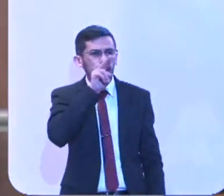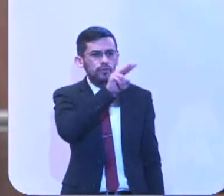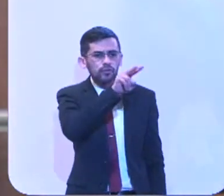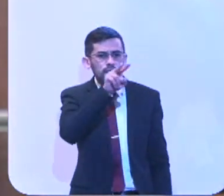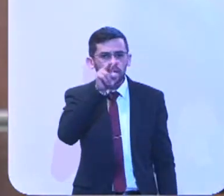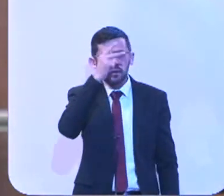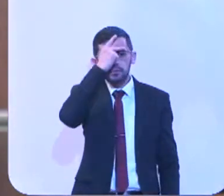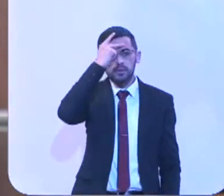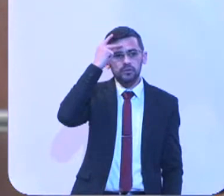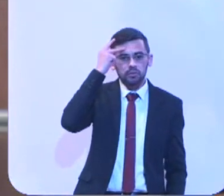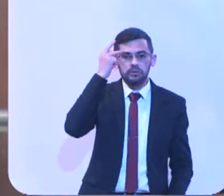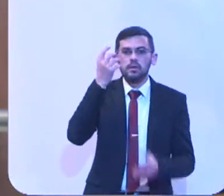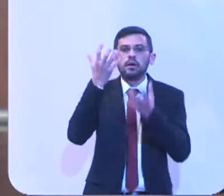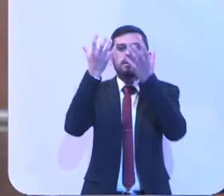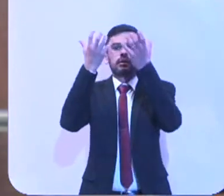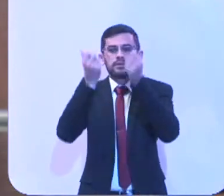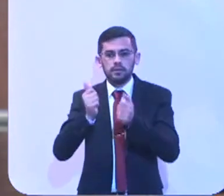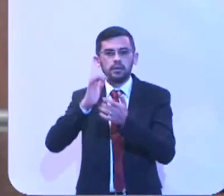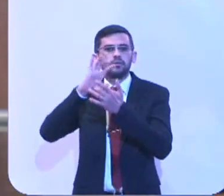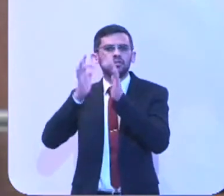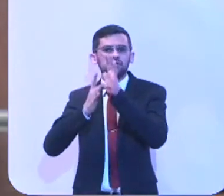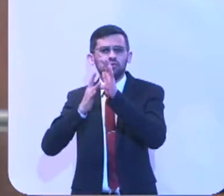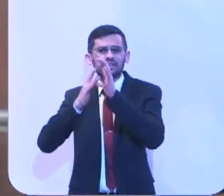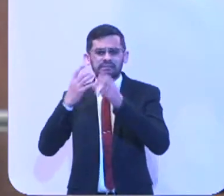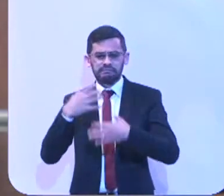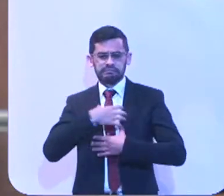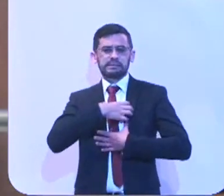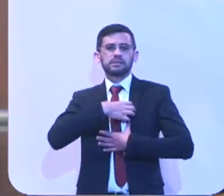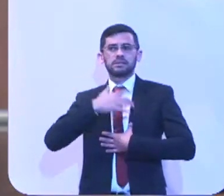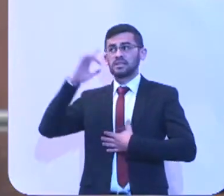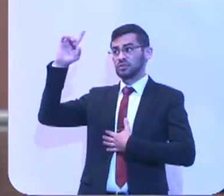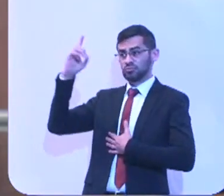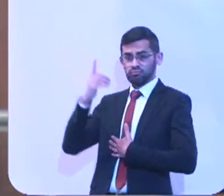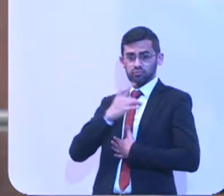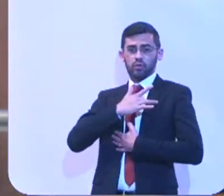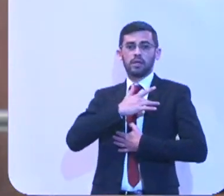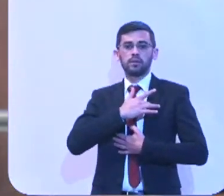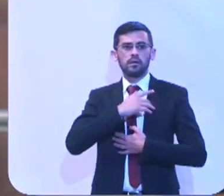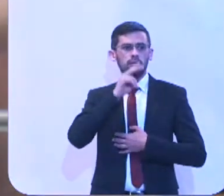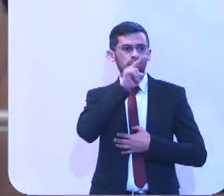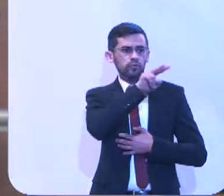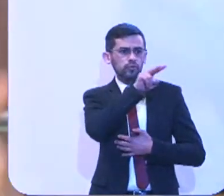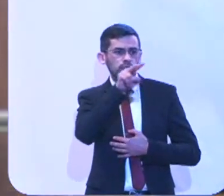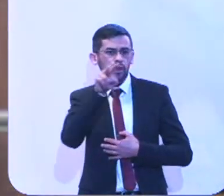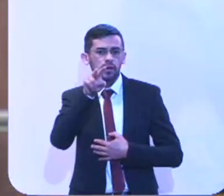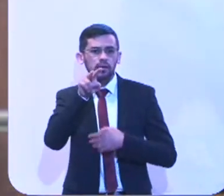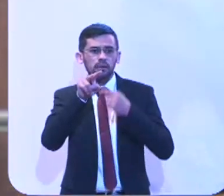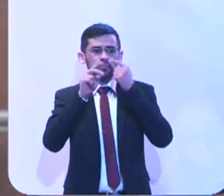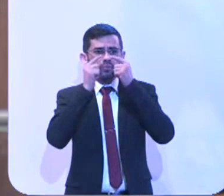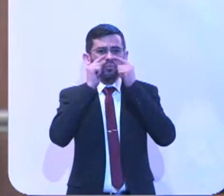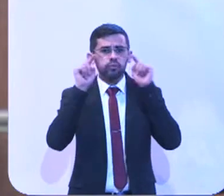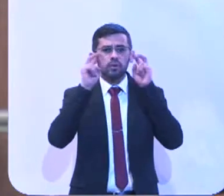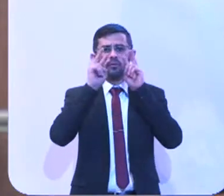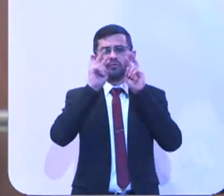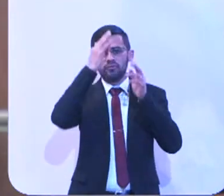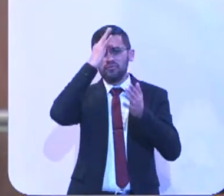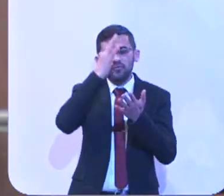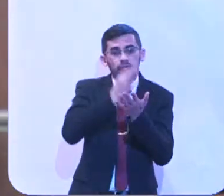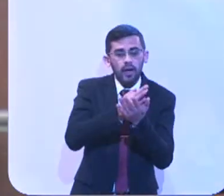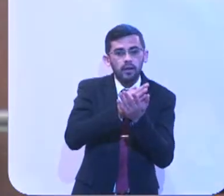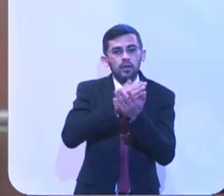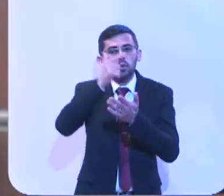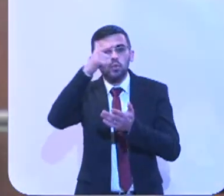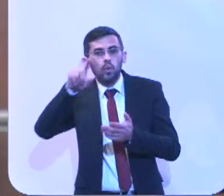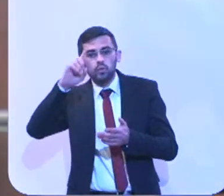pessoas entregando a vida para Jesus, sendo tocadas pelo Espírito de Deus. Eu comecei a enxergar com os olhos da fé. E no outro dia